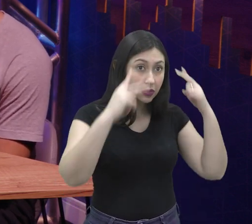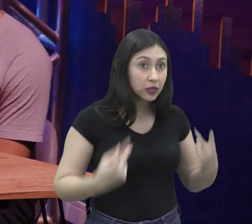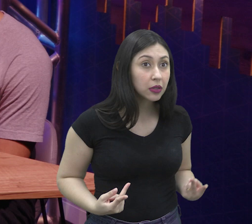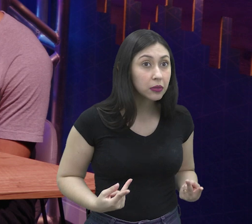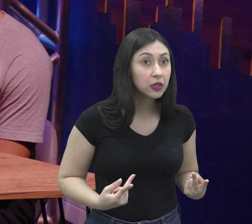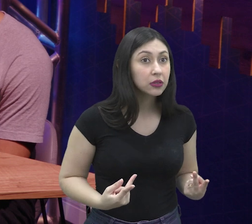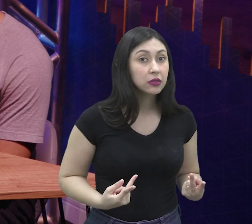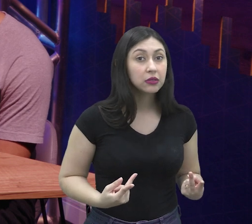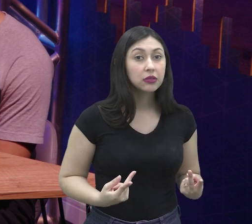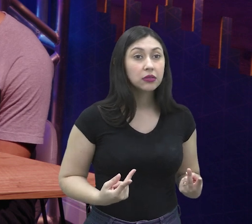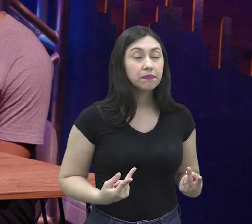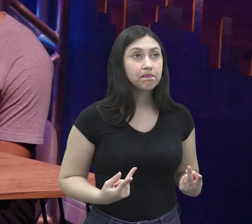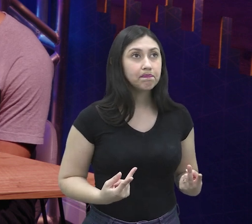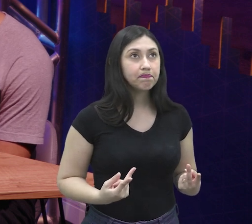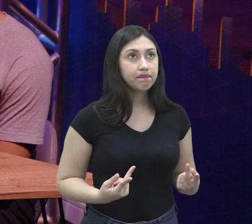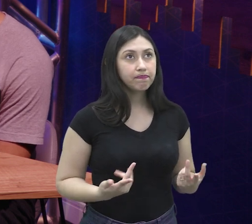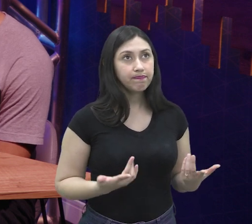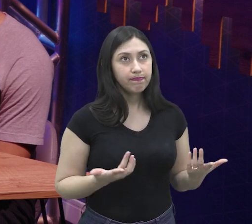gente vai ter aqui, então,